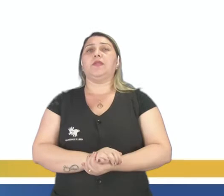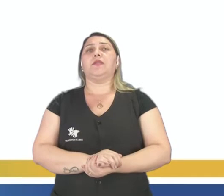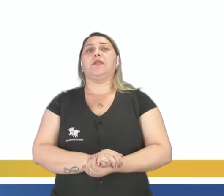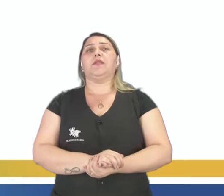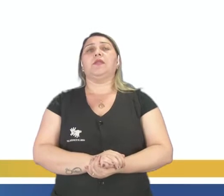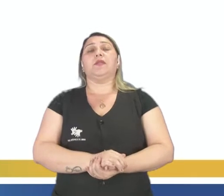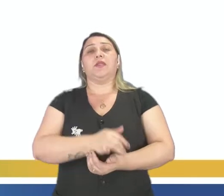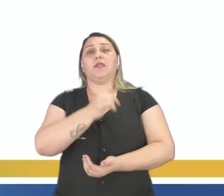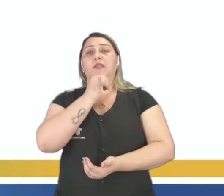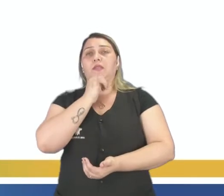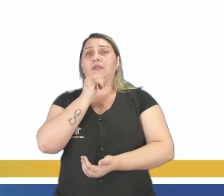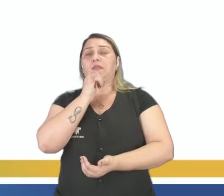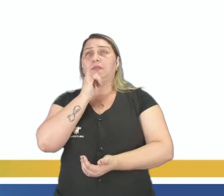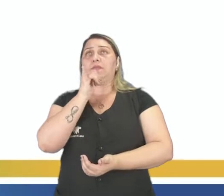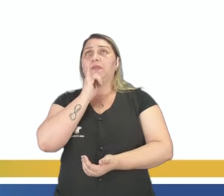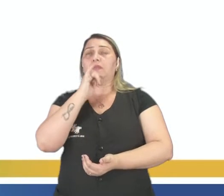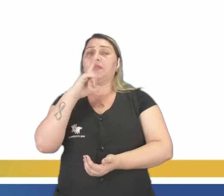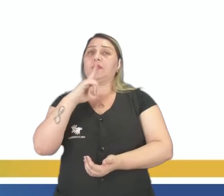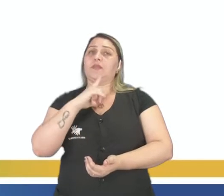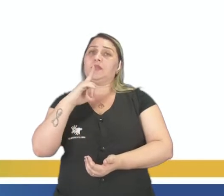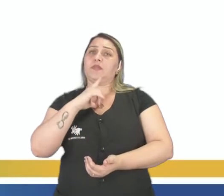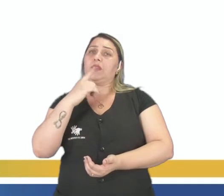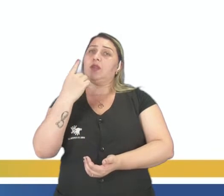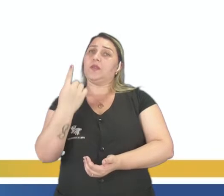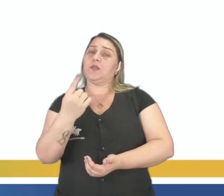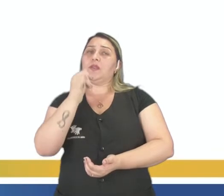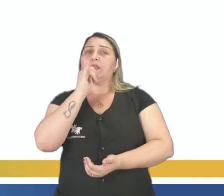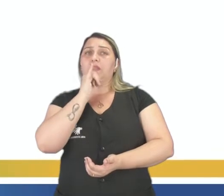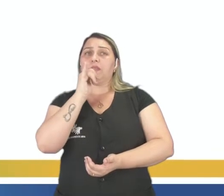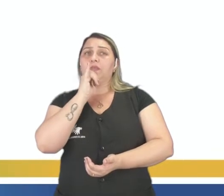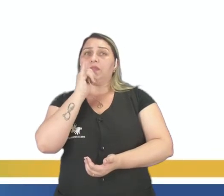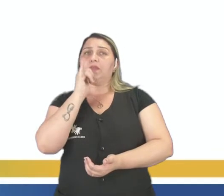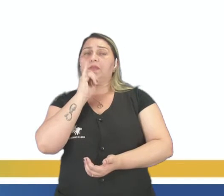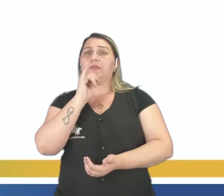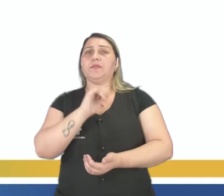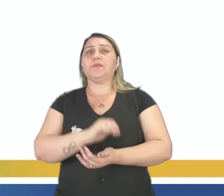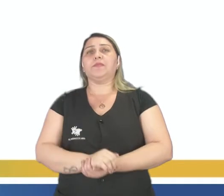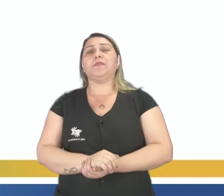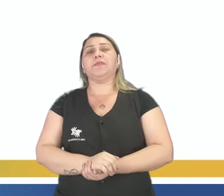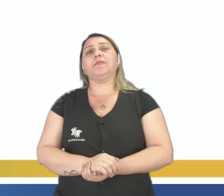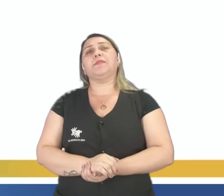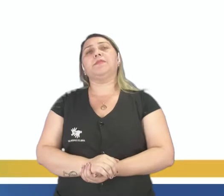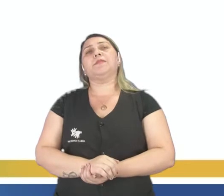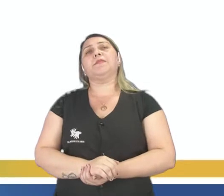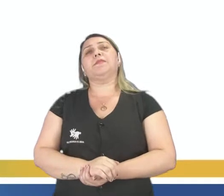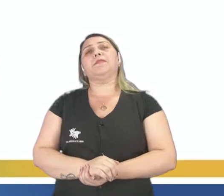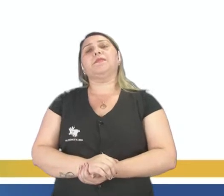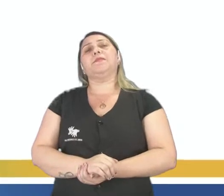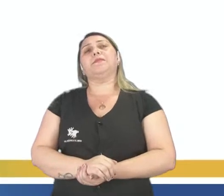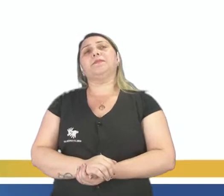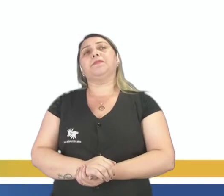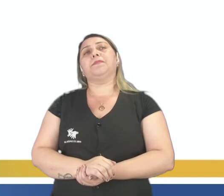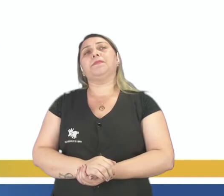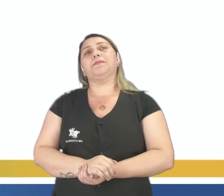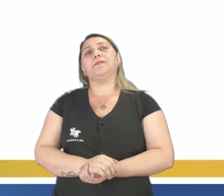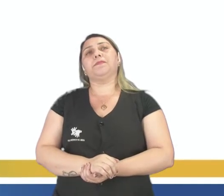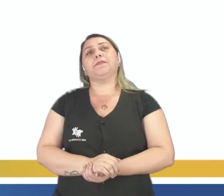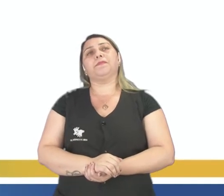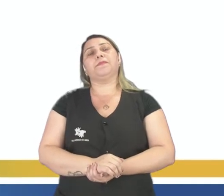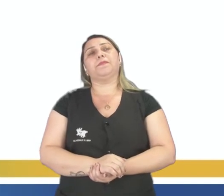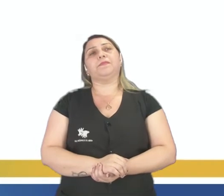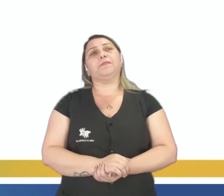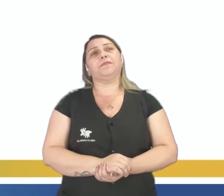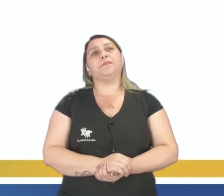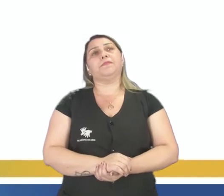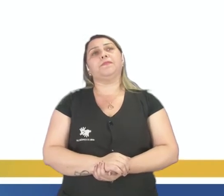e exemplos, nós vamos ter um exemplo. Não esqueçam de acompanhar os exemplos, tá bom? Vamos